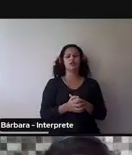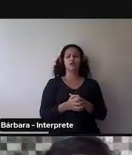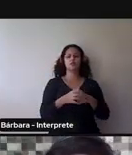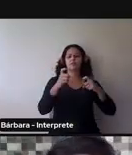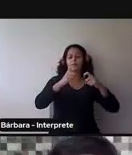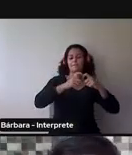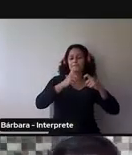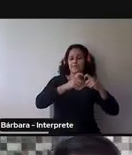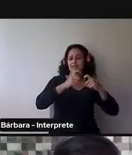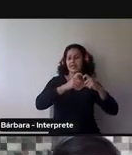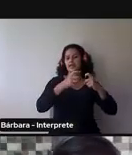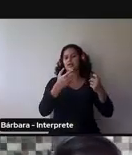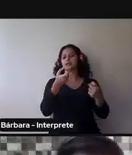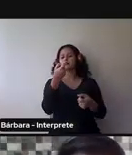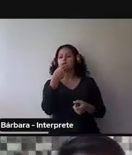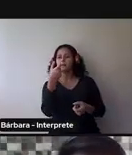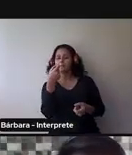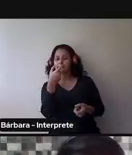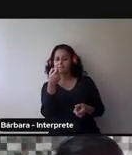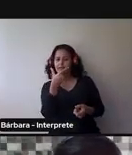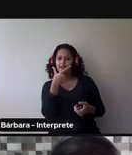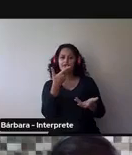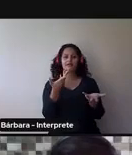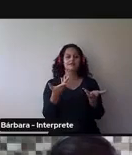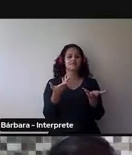nutracêuticos, remédios até